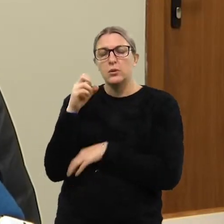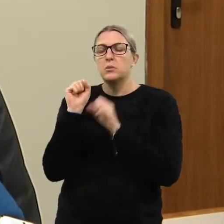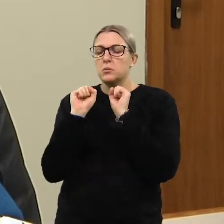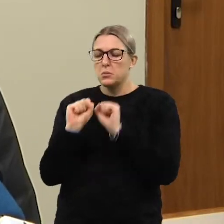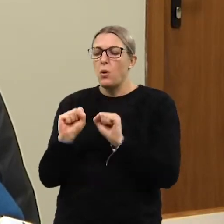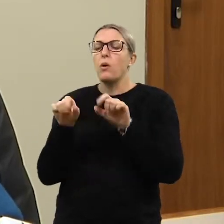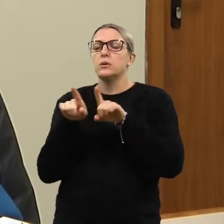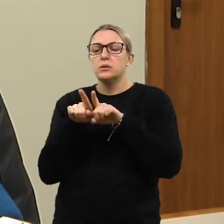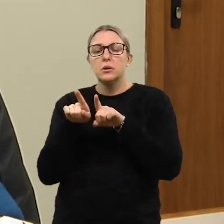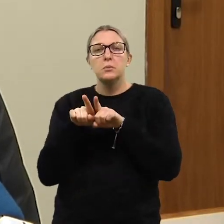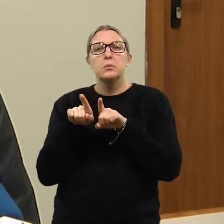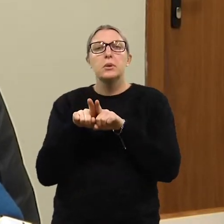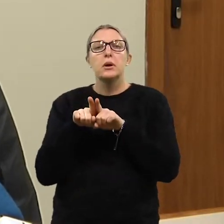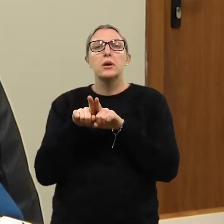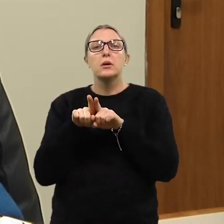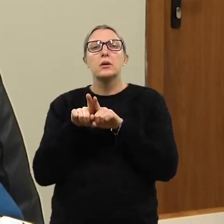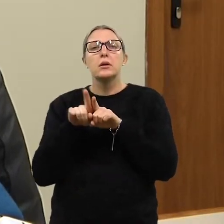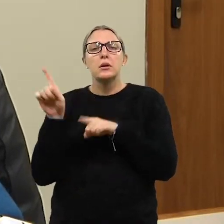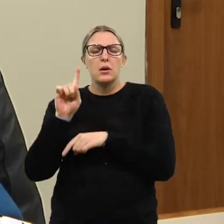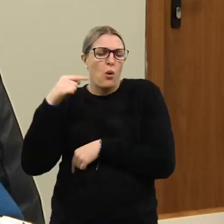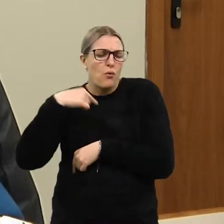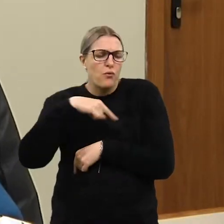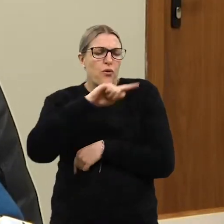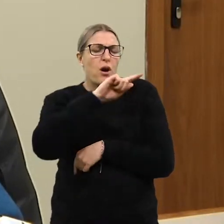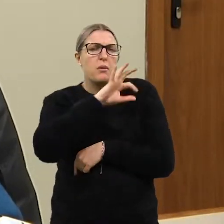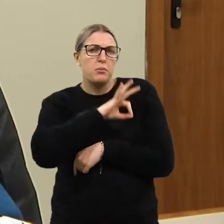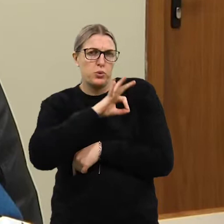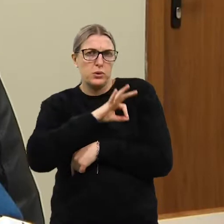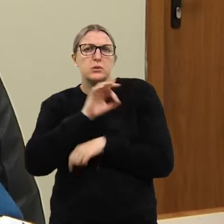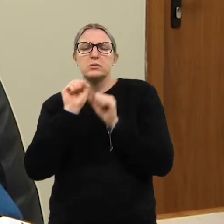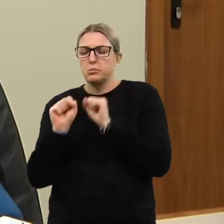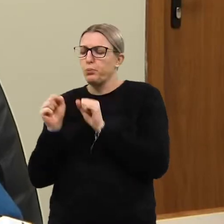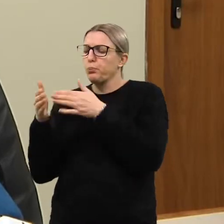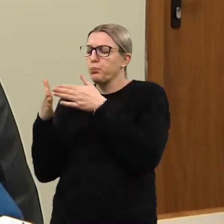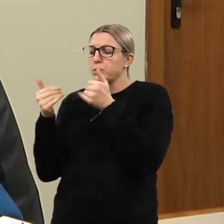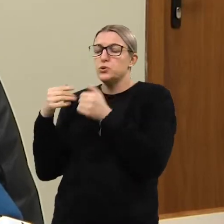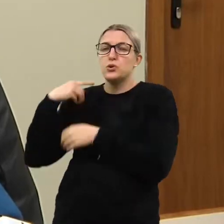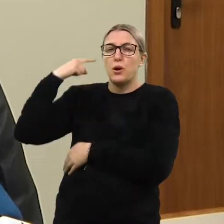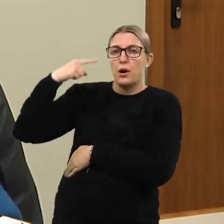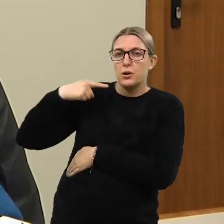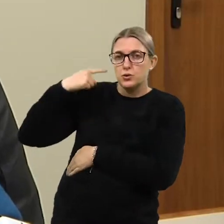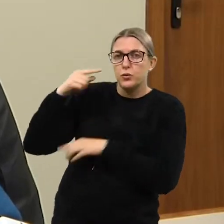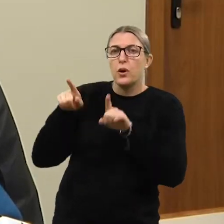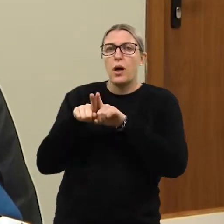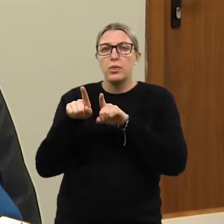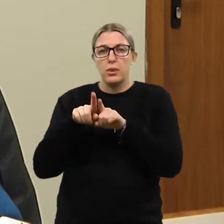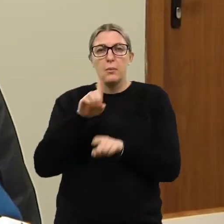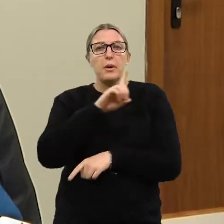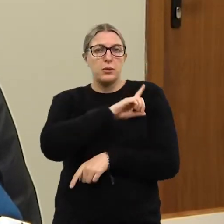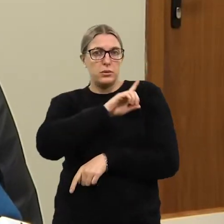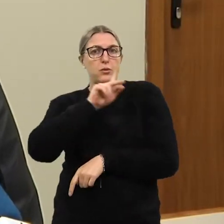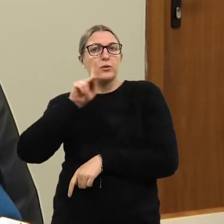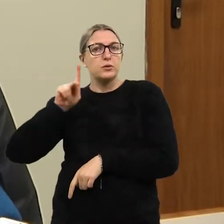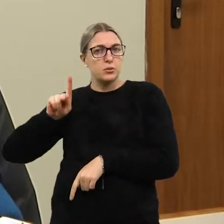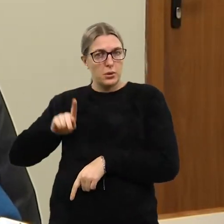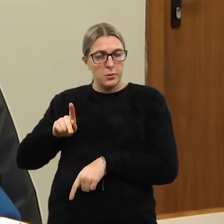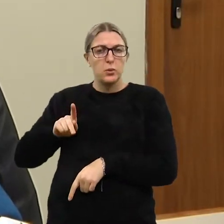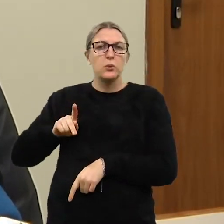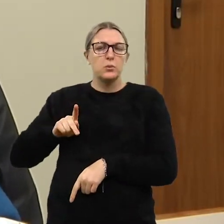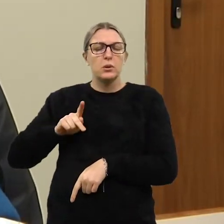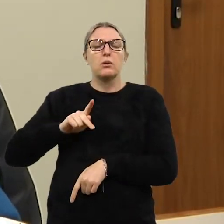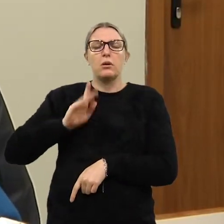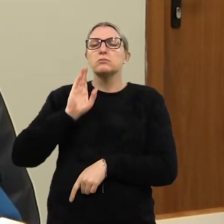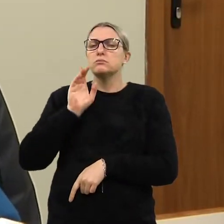né? E elas podem também, ao invés de fazer aquele caminho pela polícia, de buscarem um advogado da confiança delas ou até mesmo a defensoria